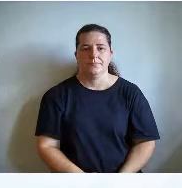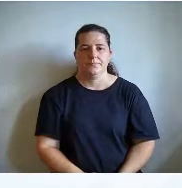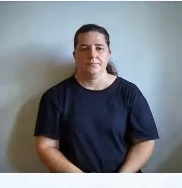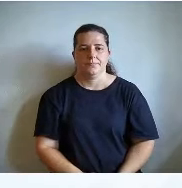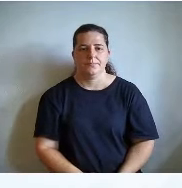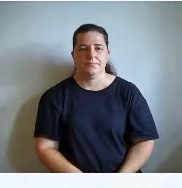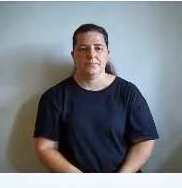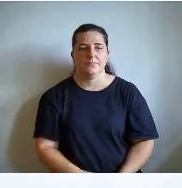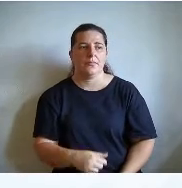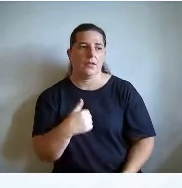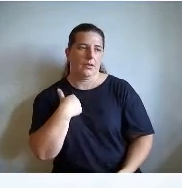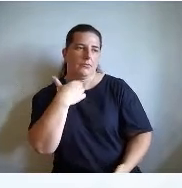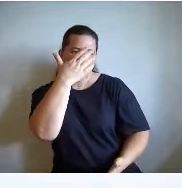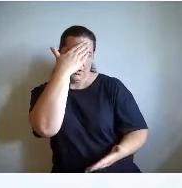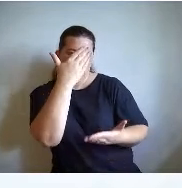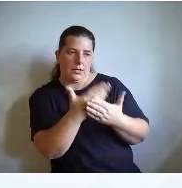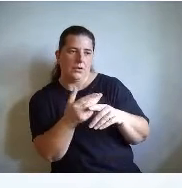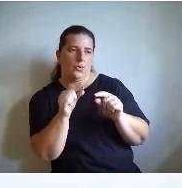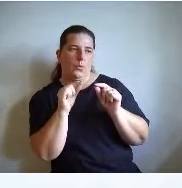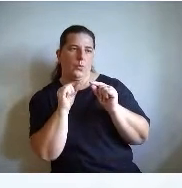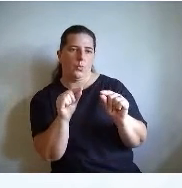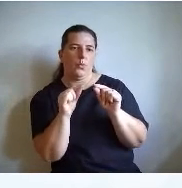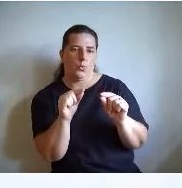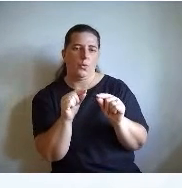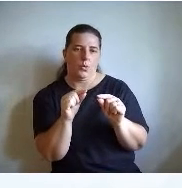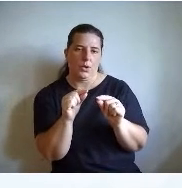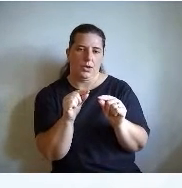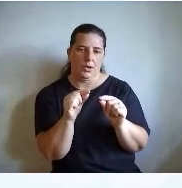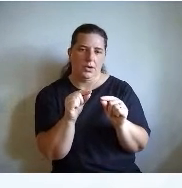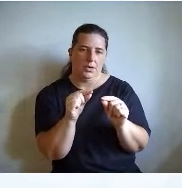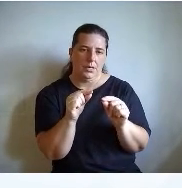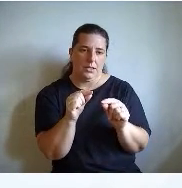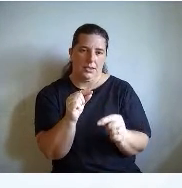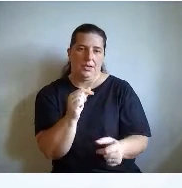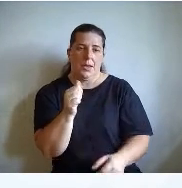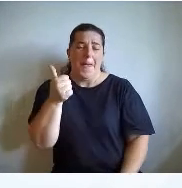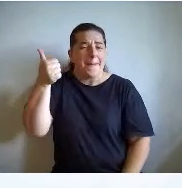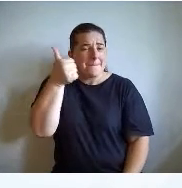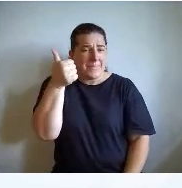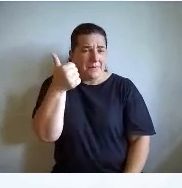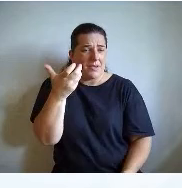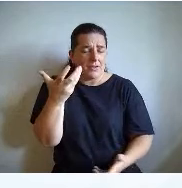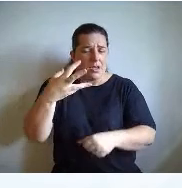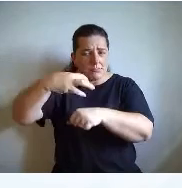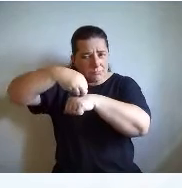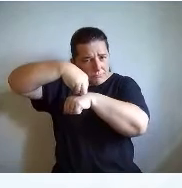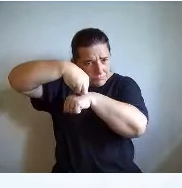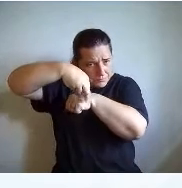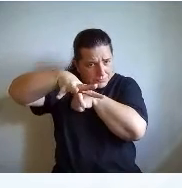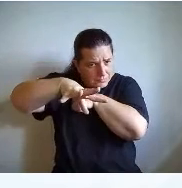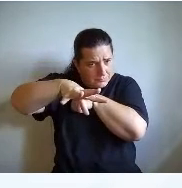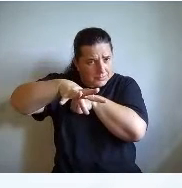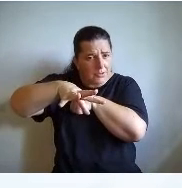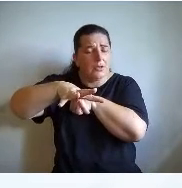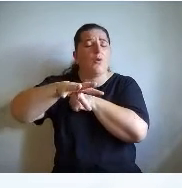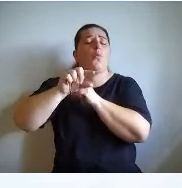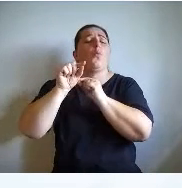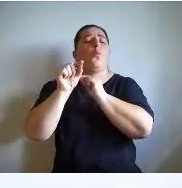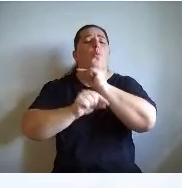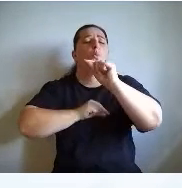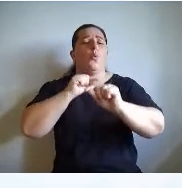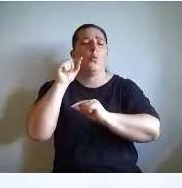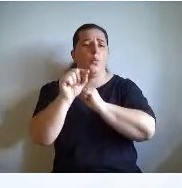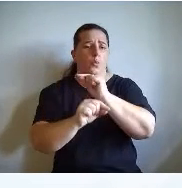Eu acho que a primeira coisa que eu queria deixar é